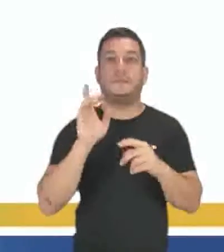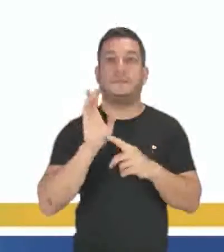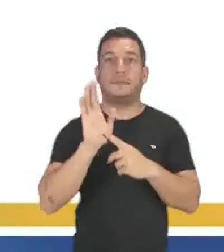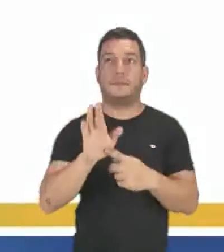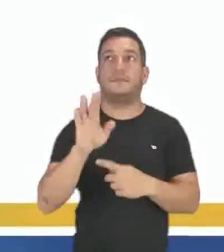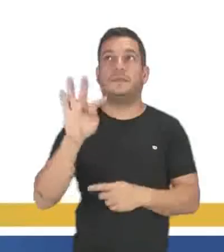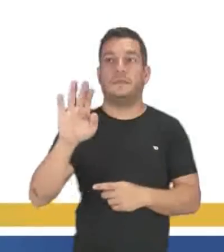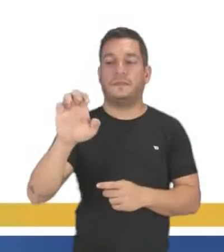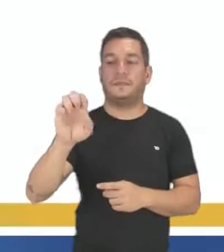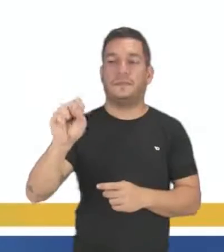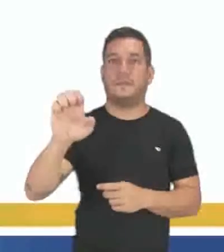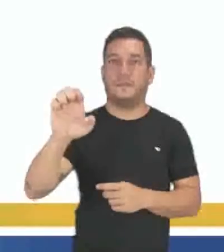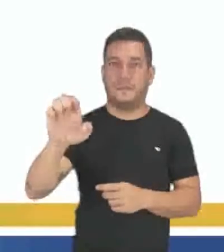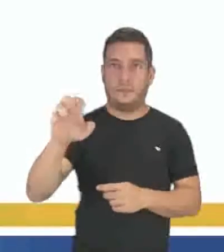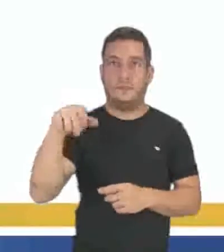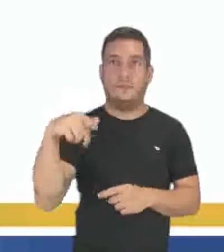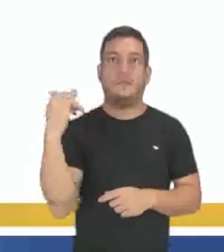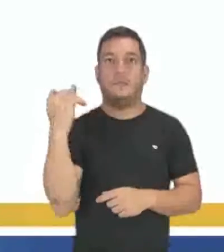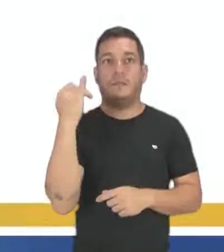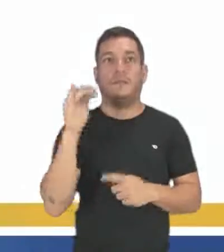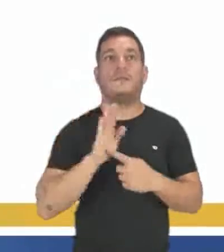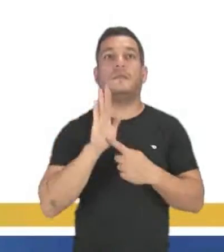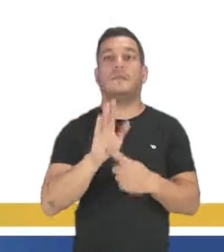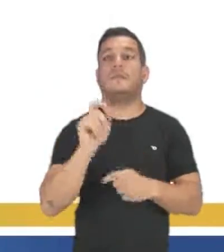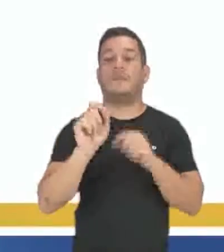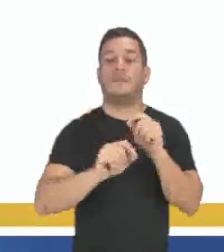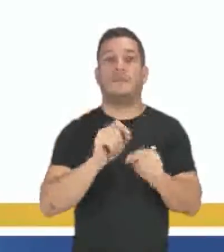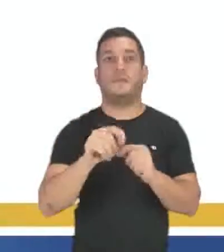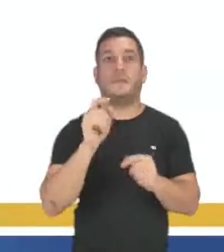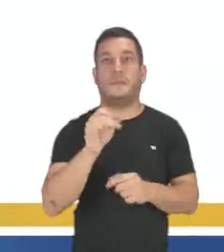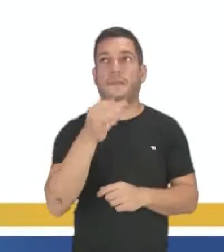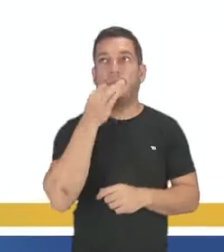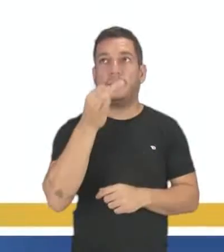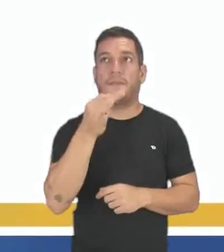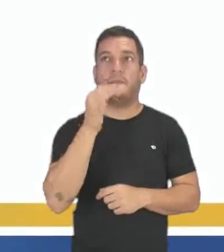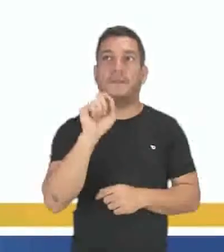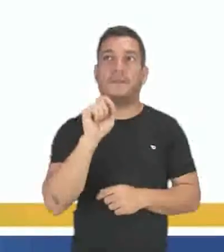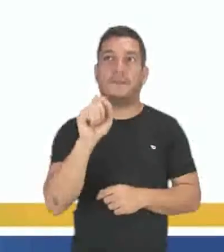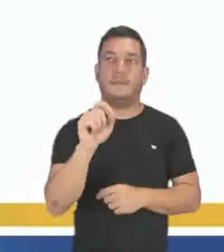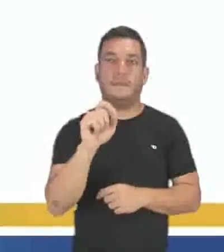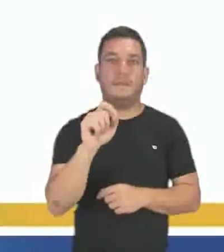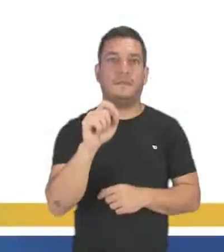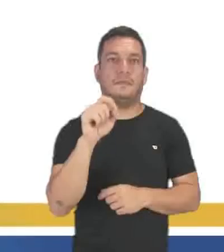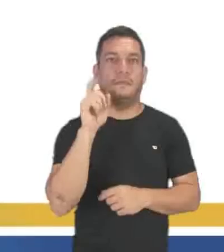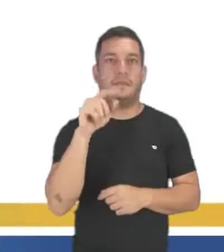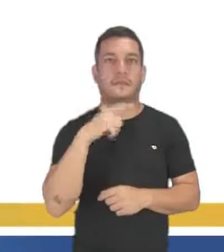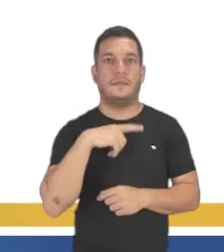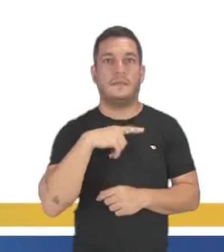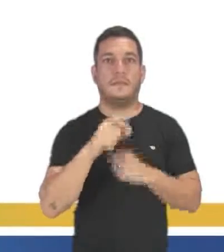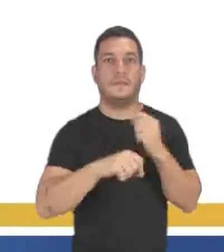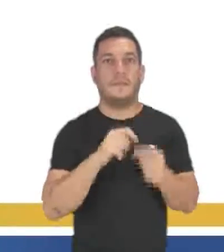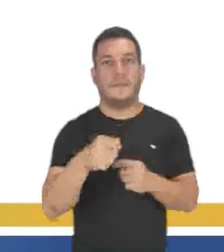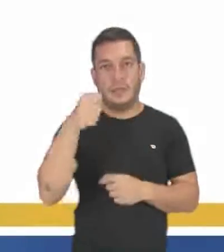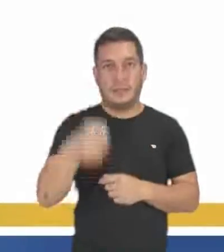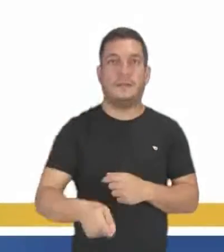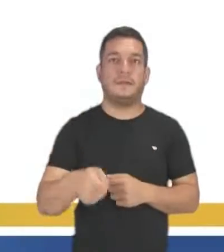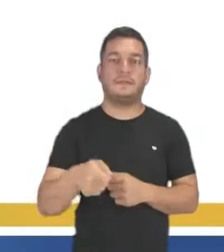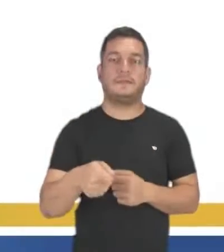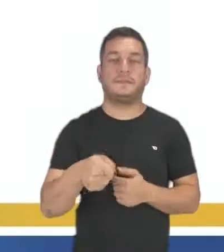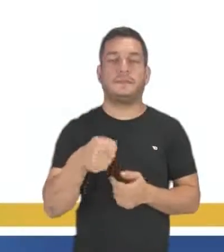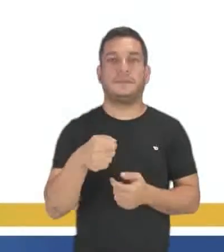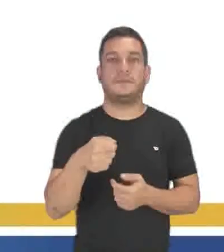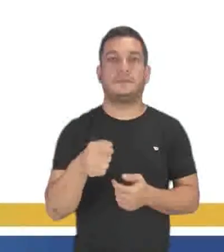tá? Pode ser colocado no início, após o título, ou ao final, como uma assinatura, tá?